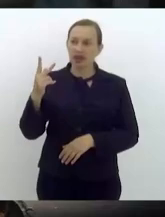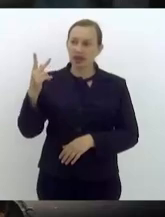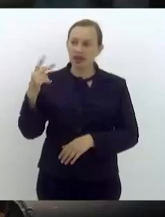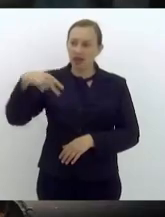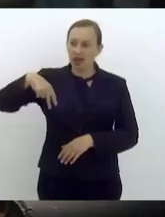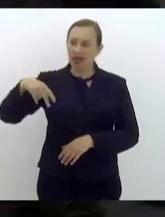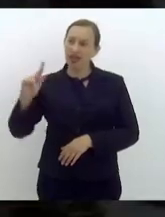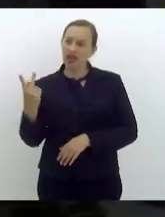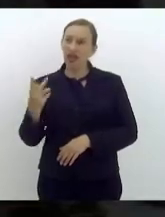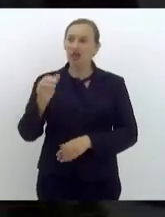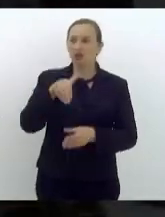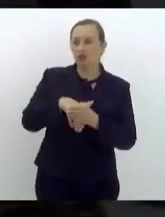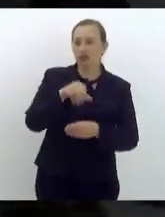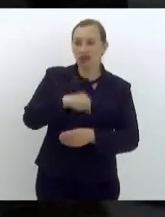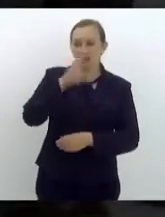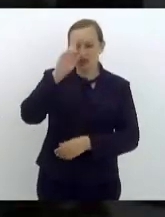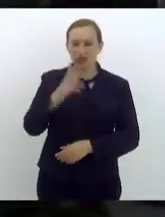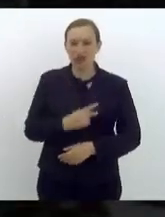Voto sim, presidente.